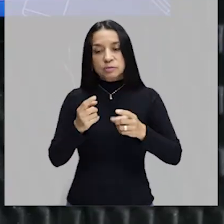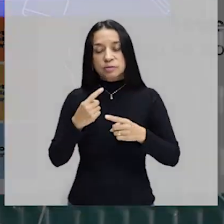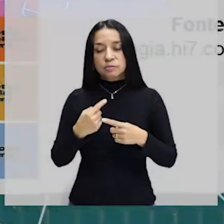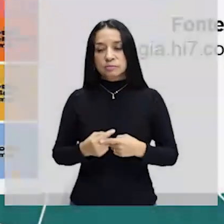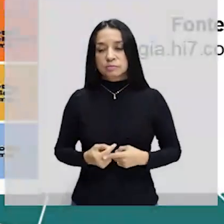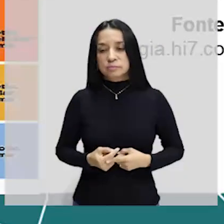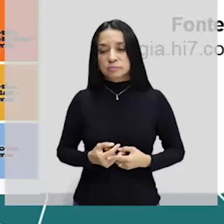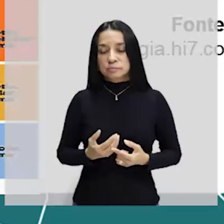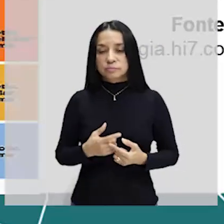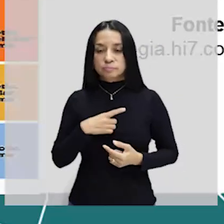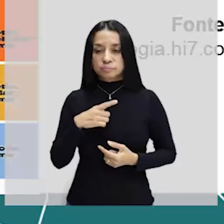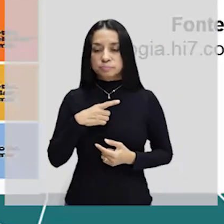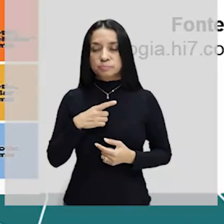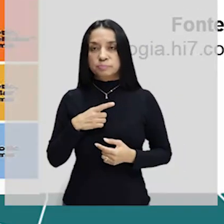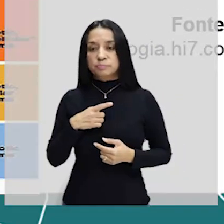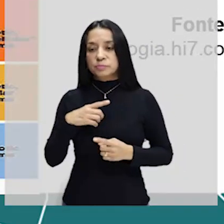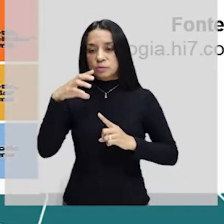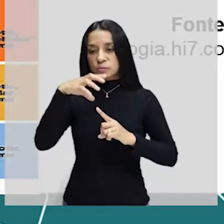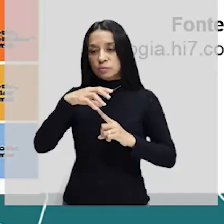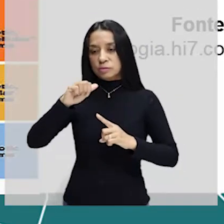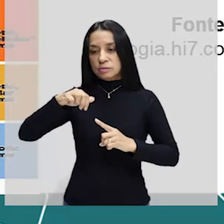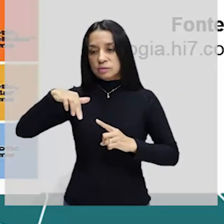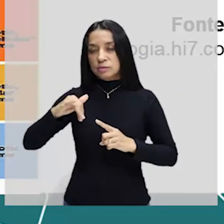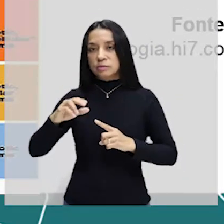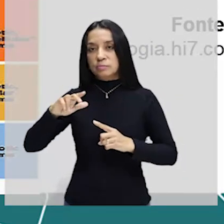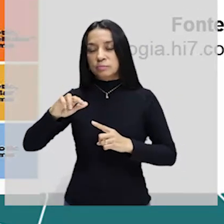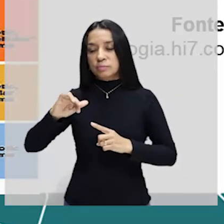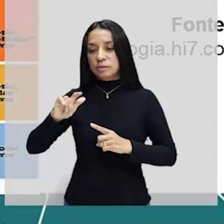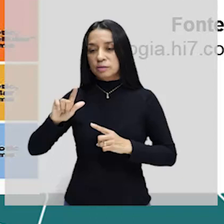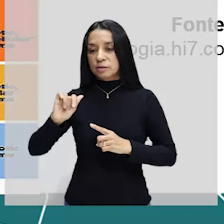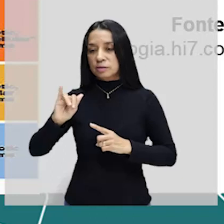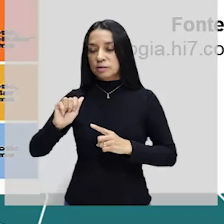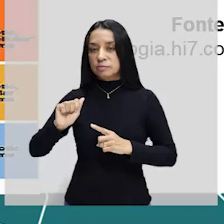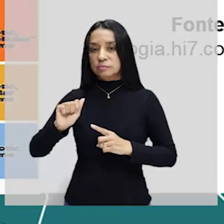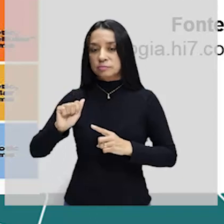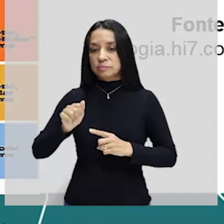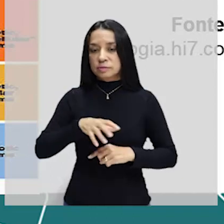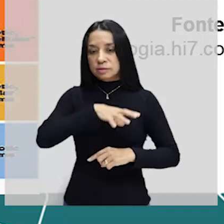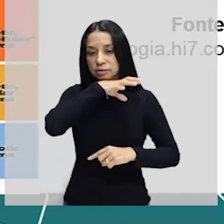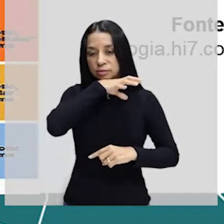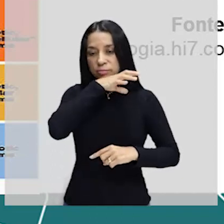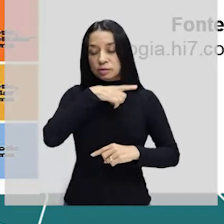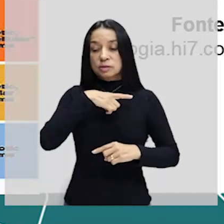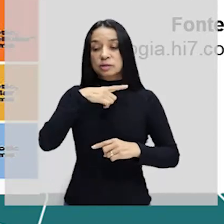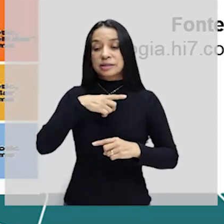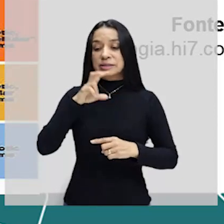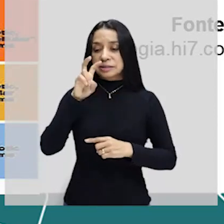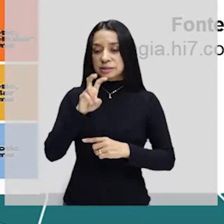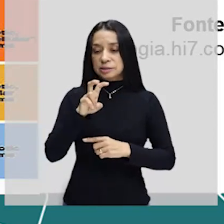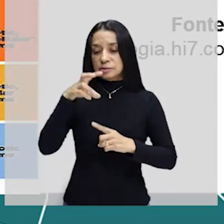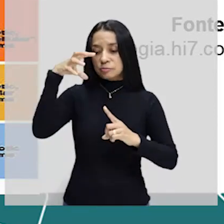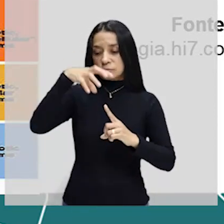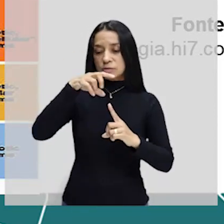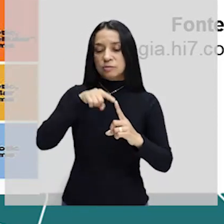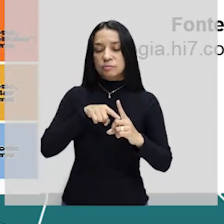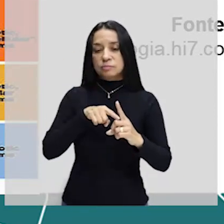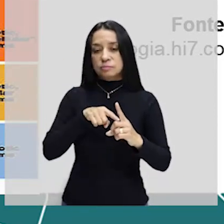ó. Eu tenho o reino animalia, esse reino animalia, eu tenho 5 reinos na natureza, né,